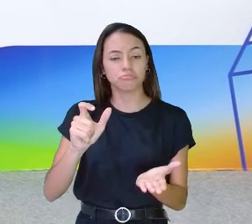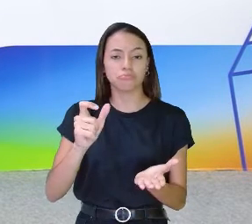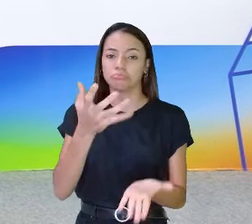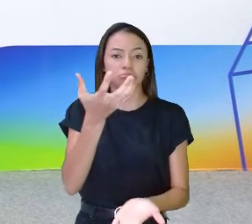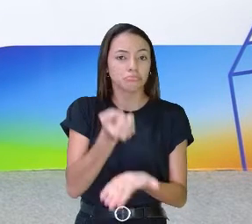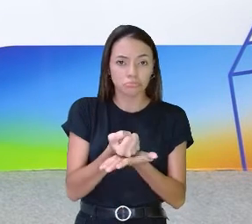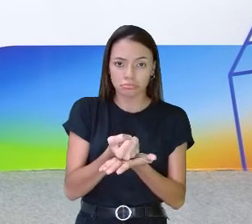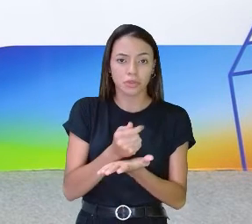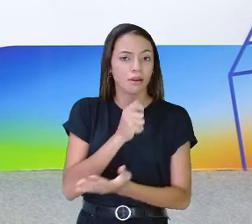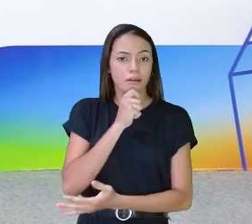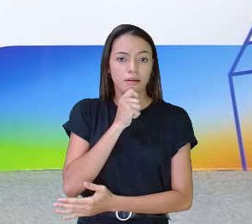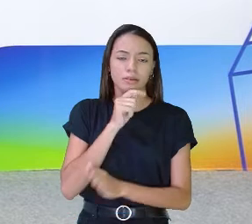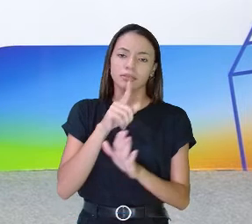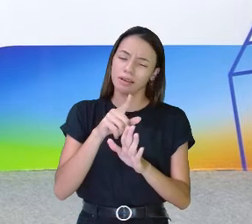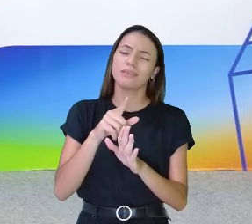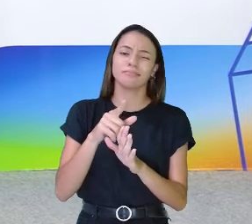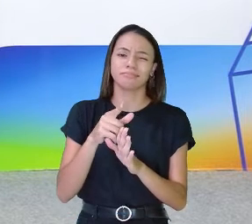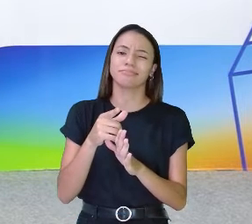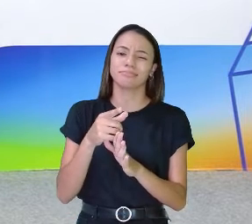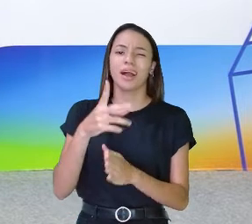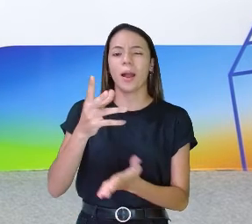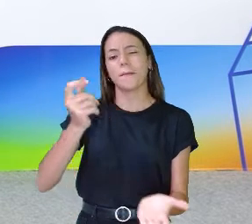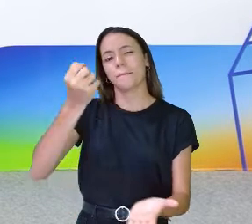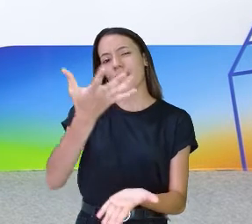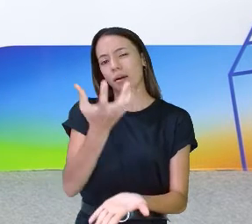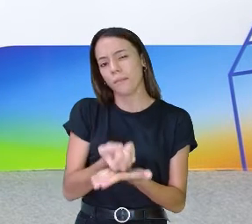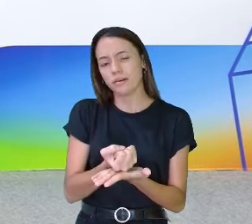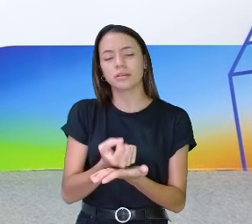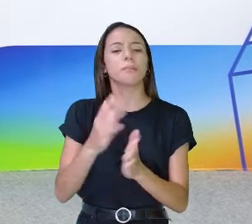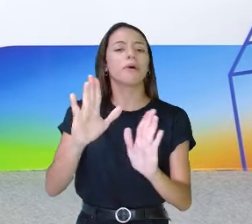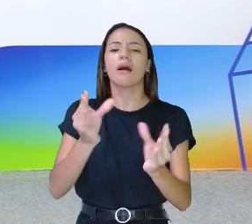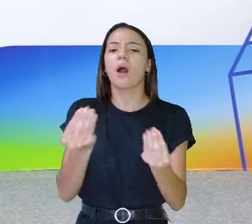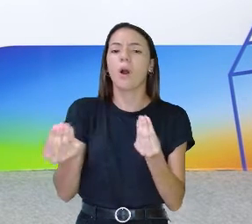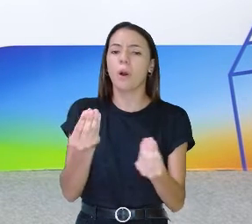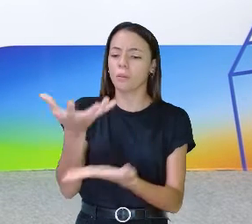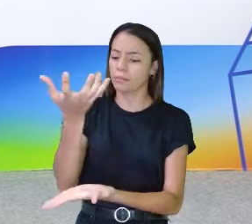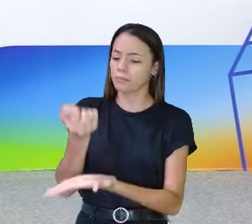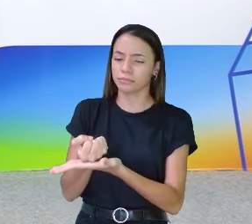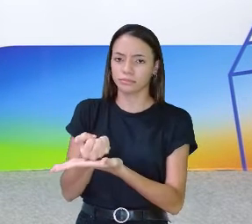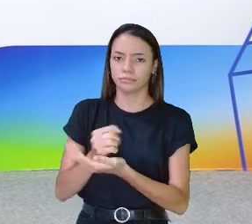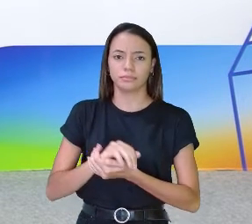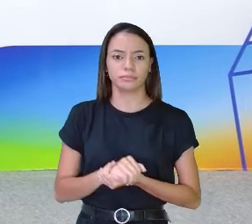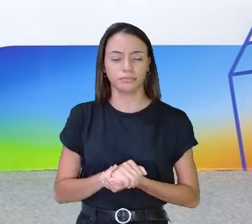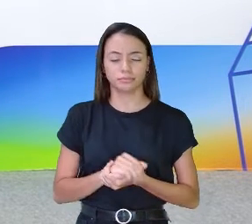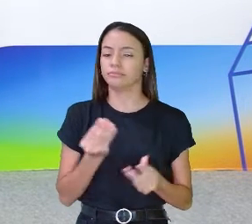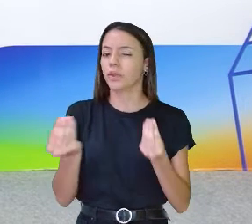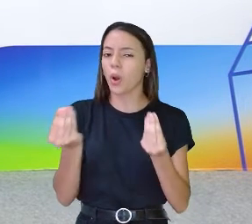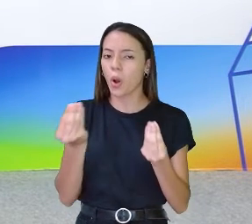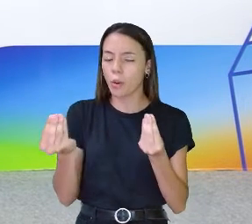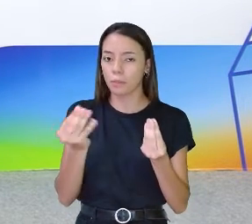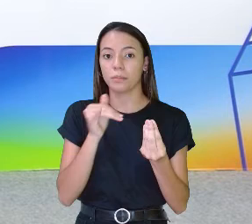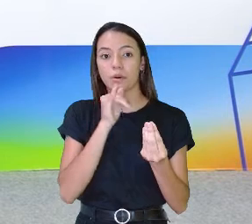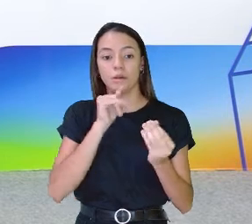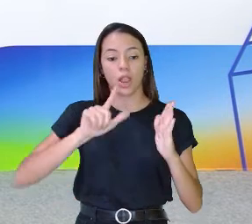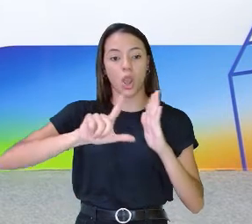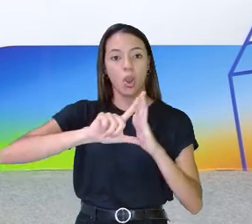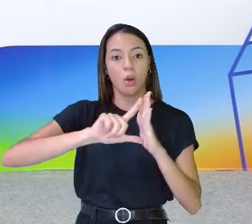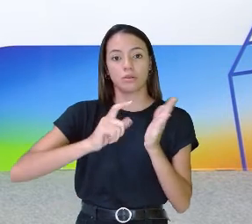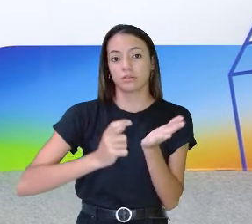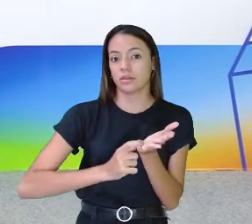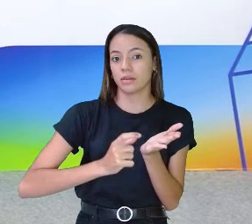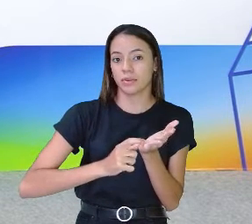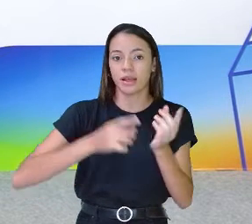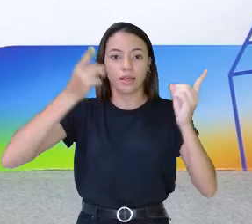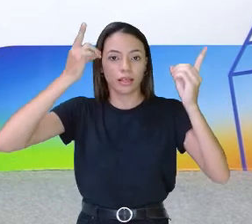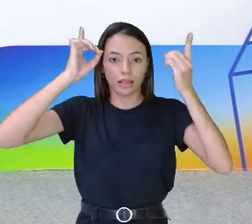baixar urgentemente, né, gente? E onde que vocês podem fazer isso? Vocês podem fazê-lo tanto pelas lojas de aplicativo para